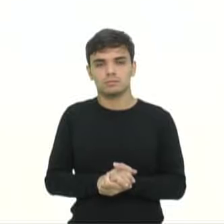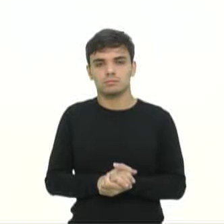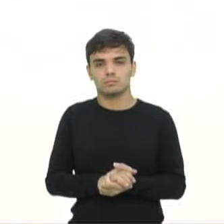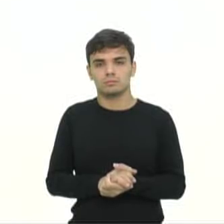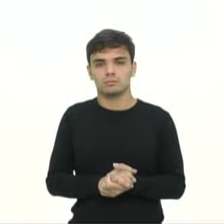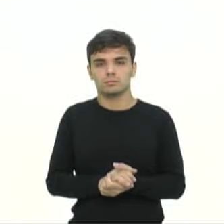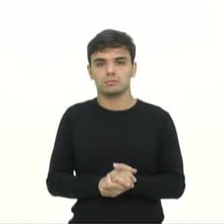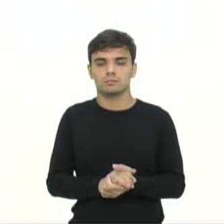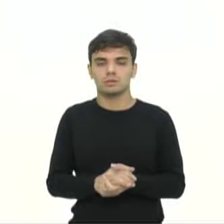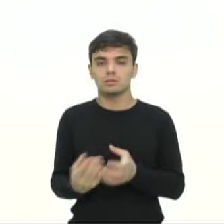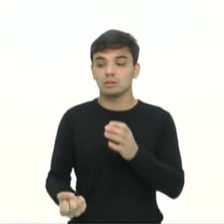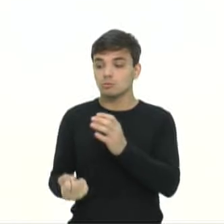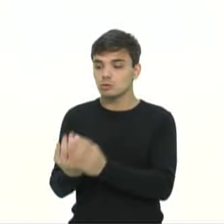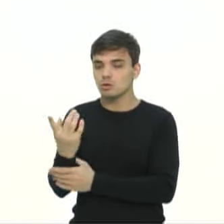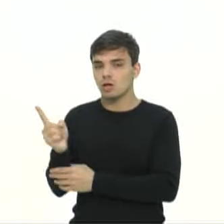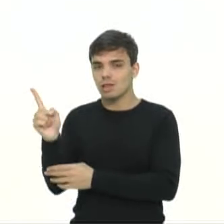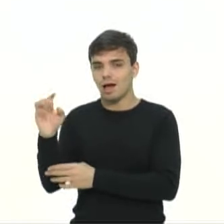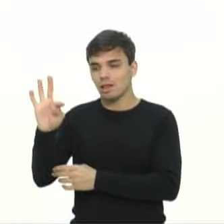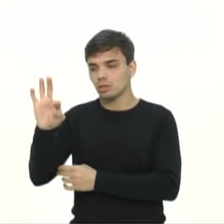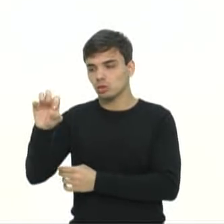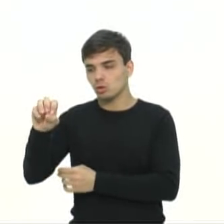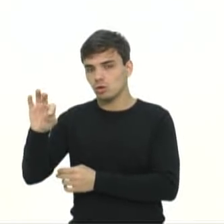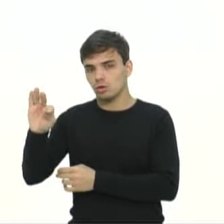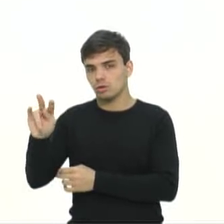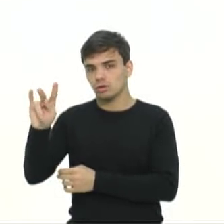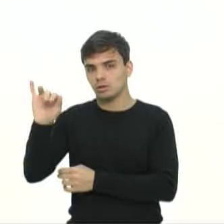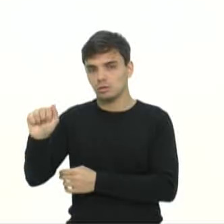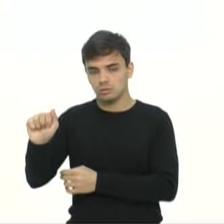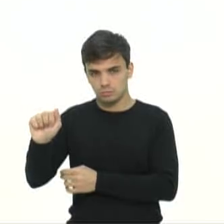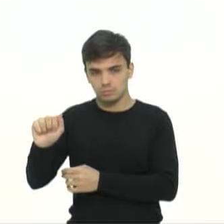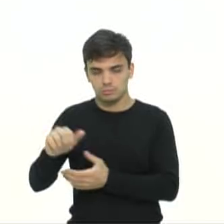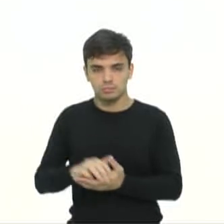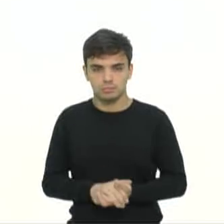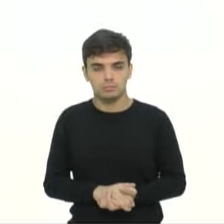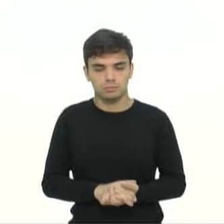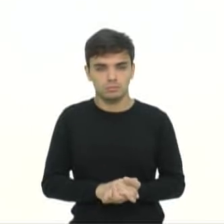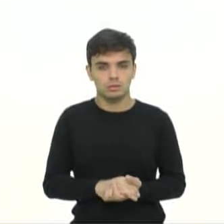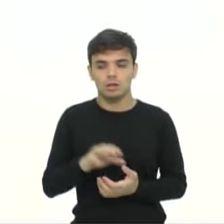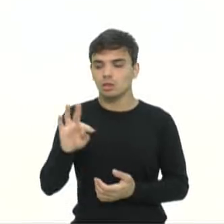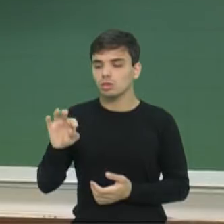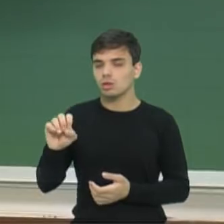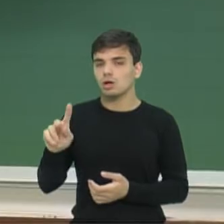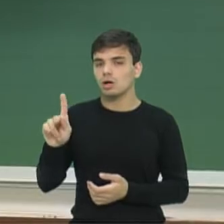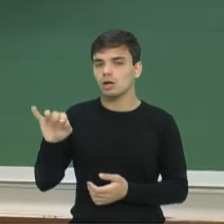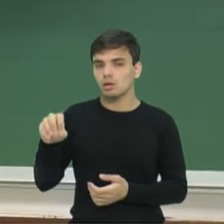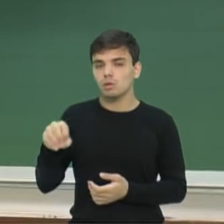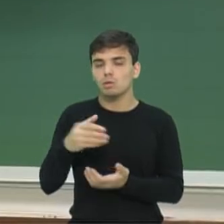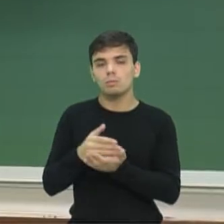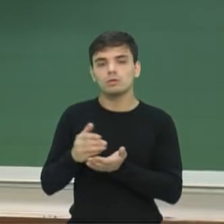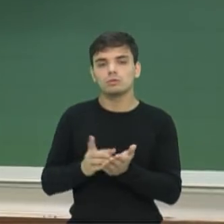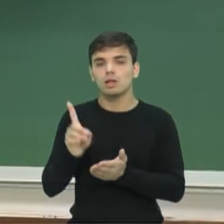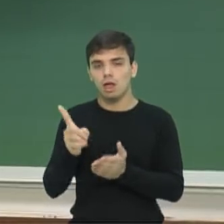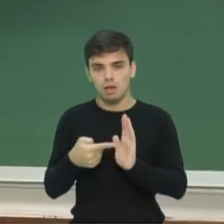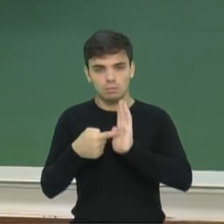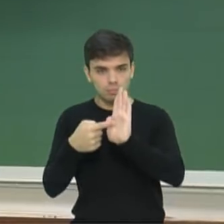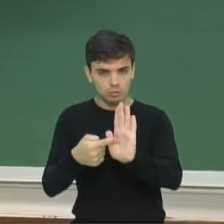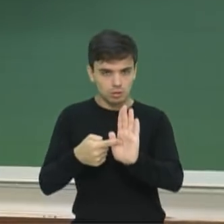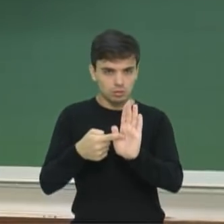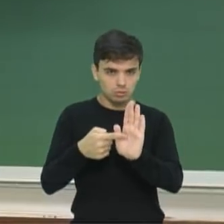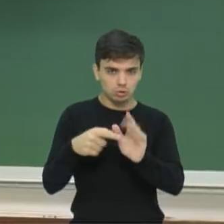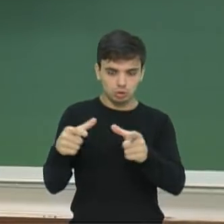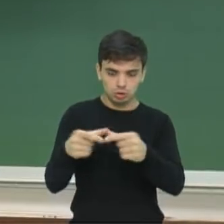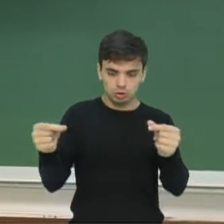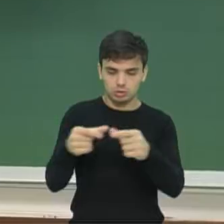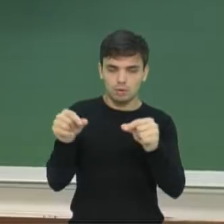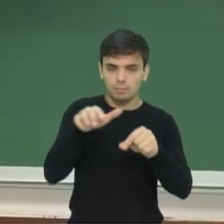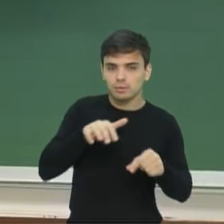nas Olimpíadas em Tóquio, em 1964. Então, em 1964, o judô foi demonstrado em Tóquio, no Japão, né? Então,